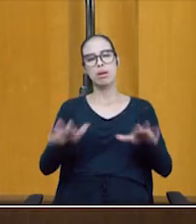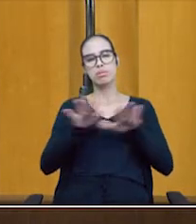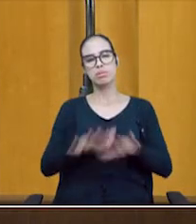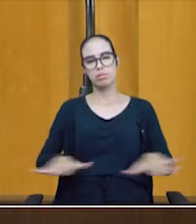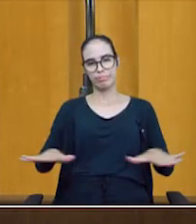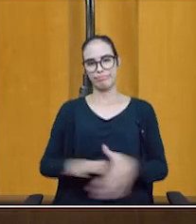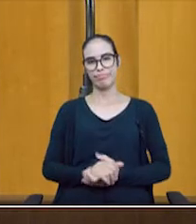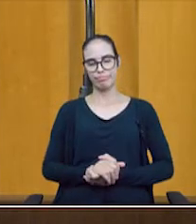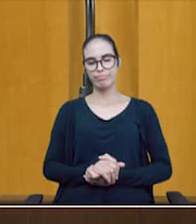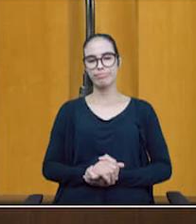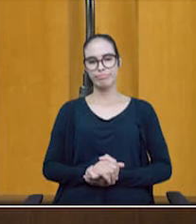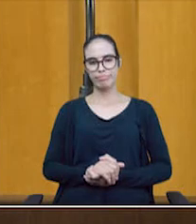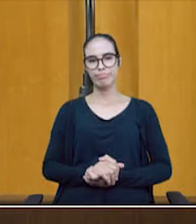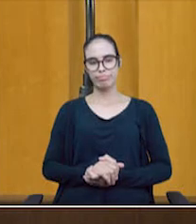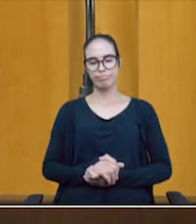Pacifique.